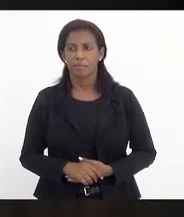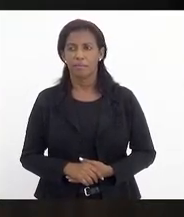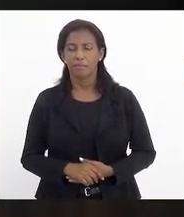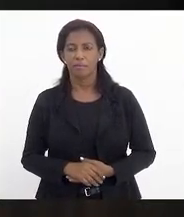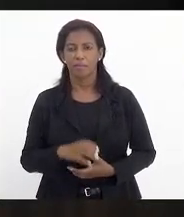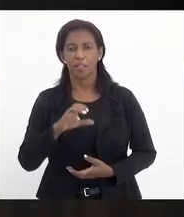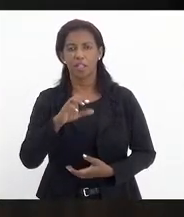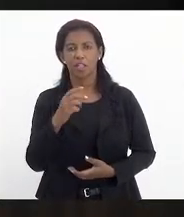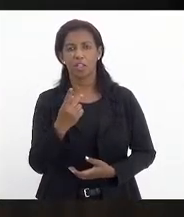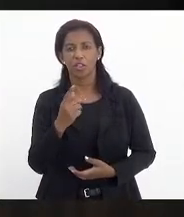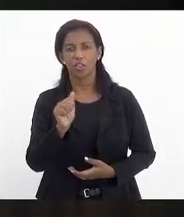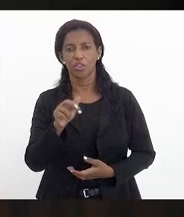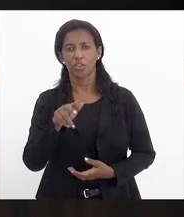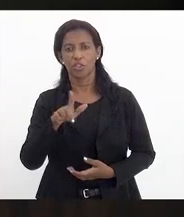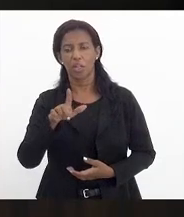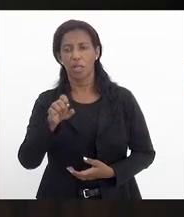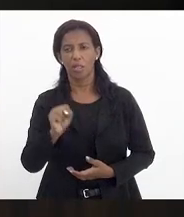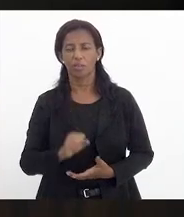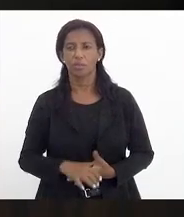Charles.